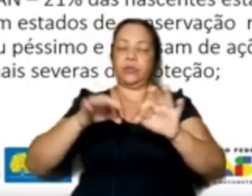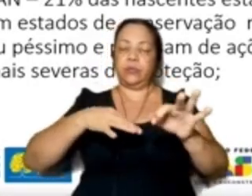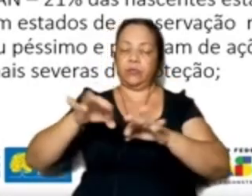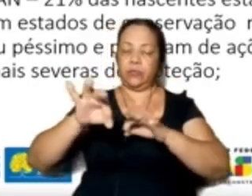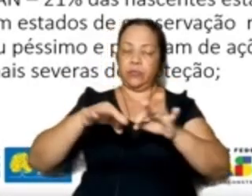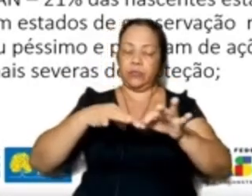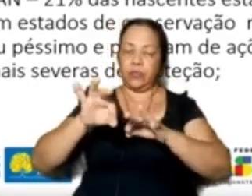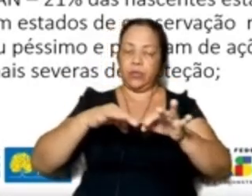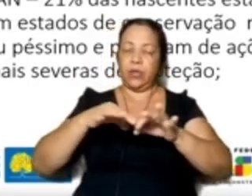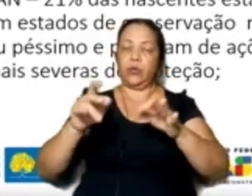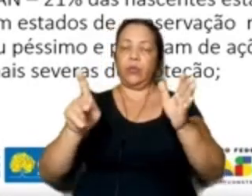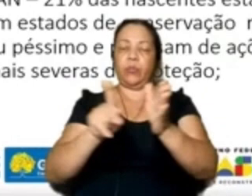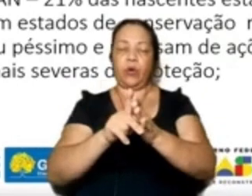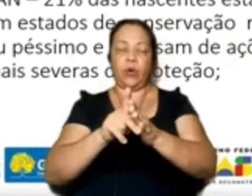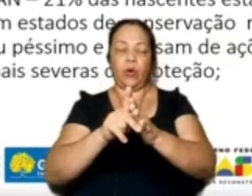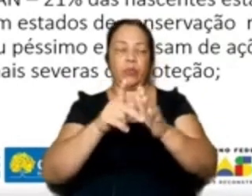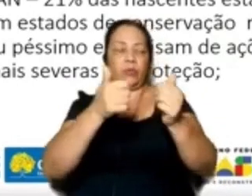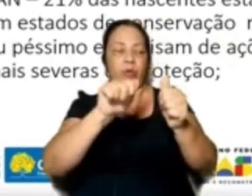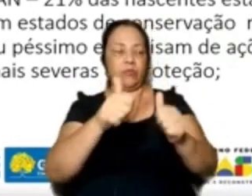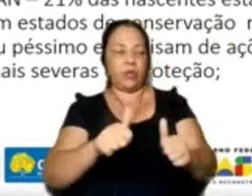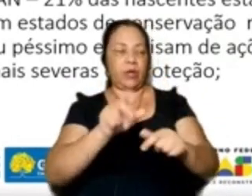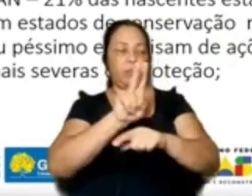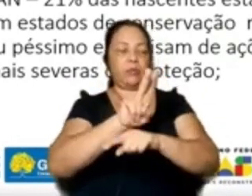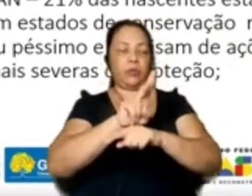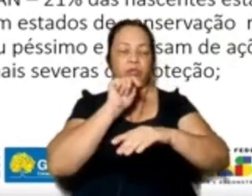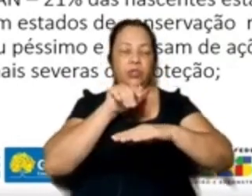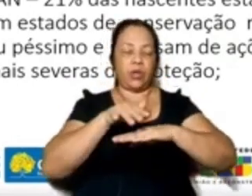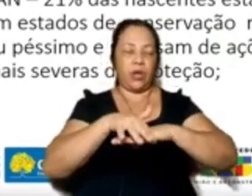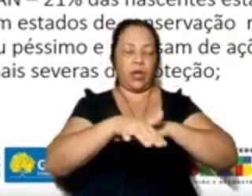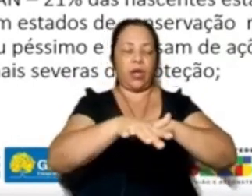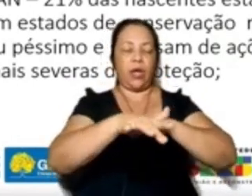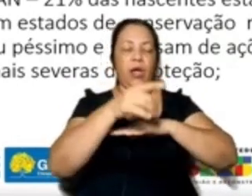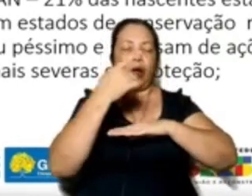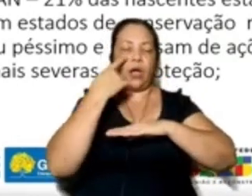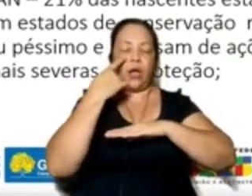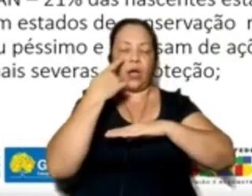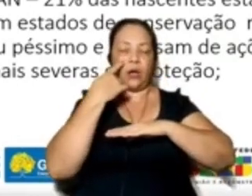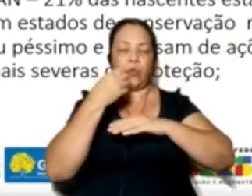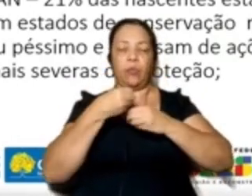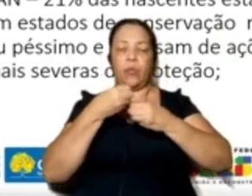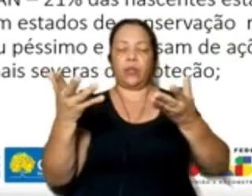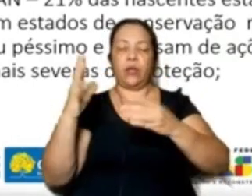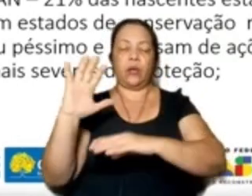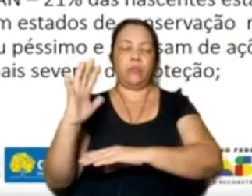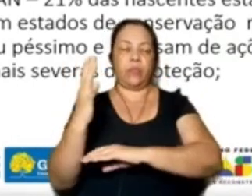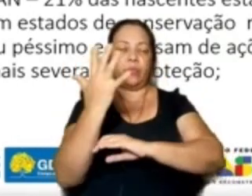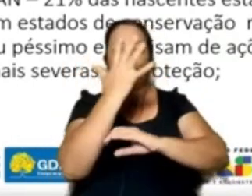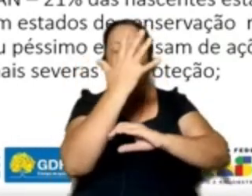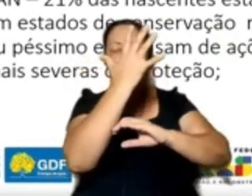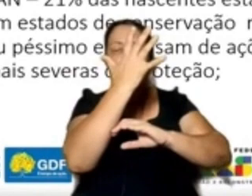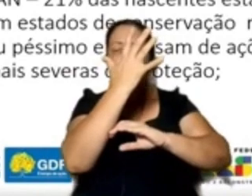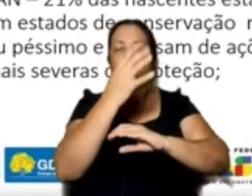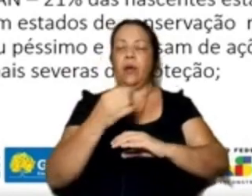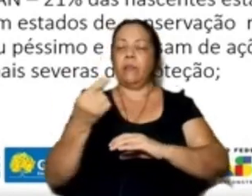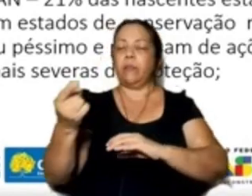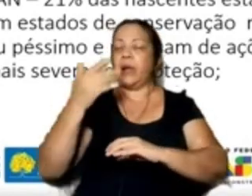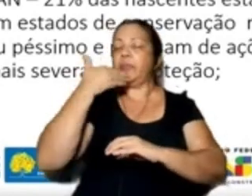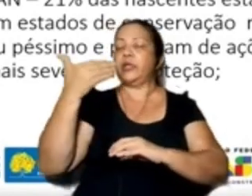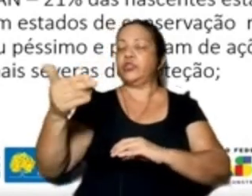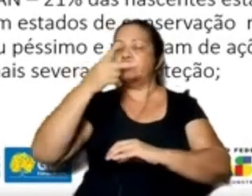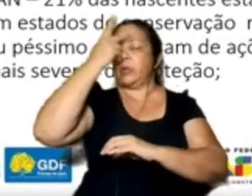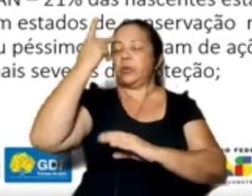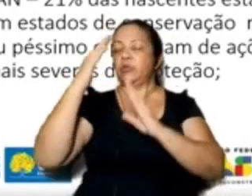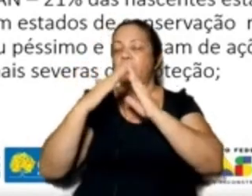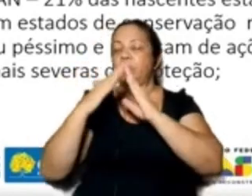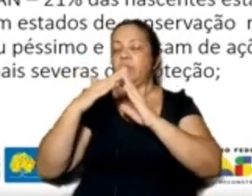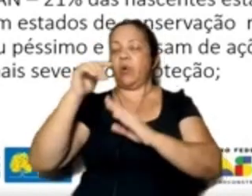nascente, calcular o tamanho da área degradada e o número de mudas e outros tratos culturais, outras coisas que precisavam. A gente fez